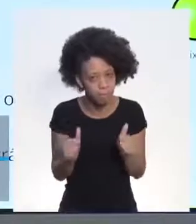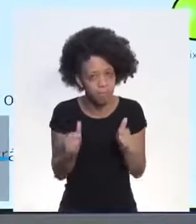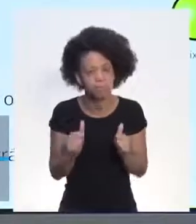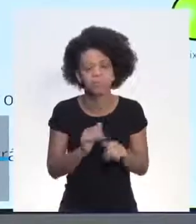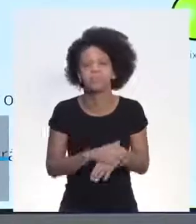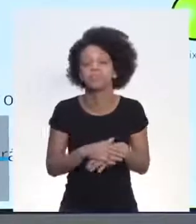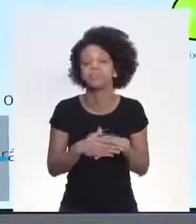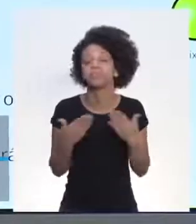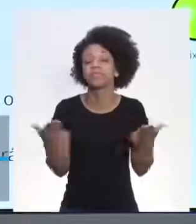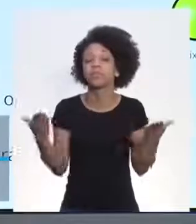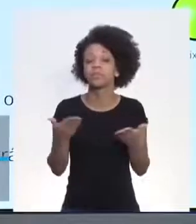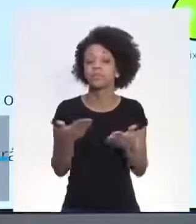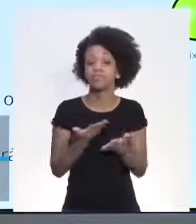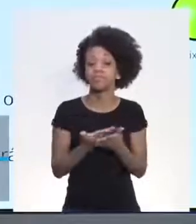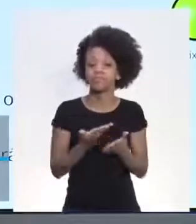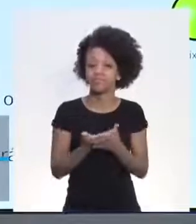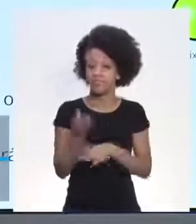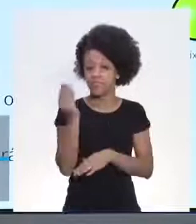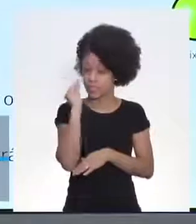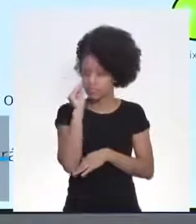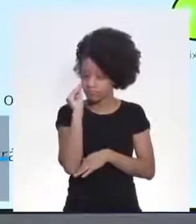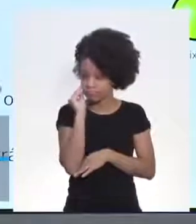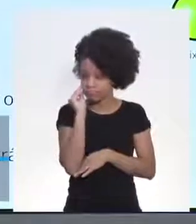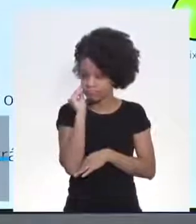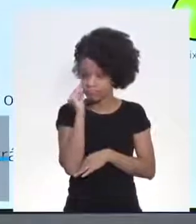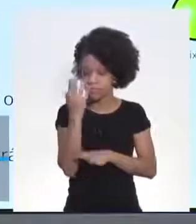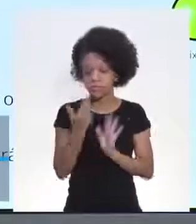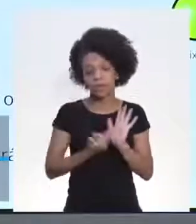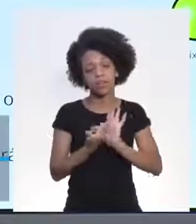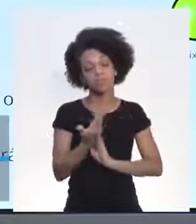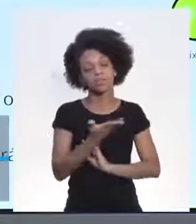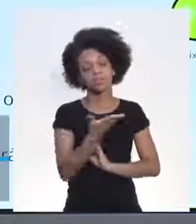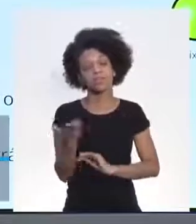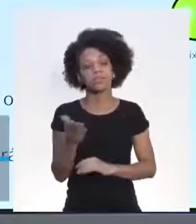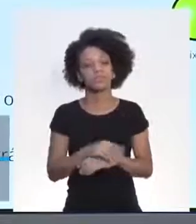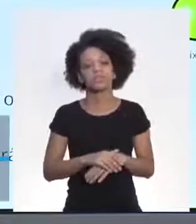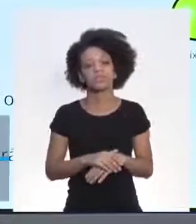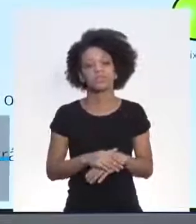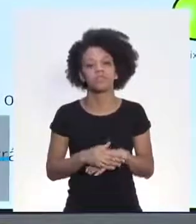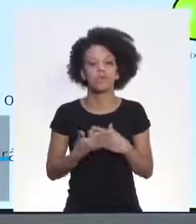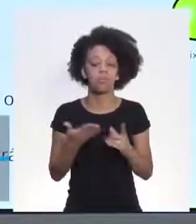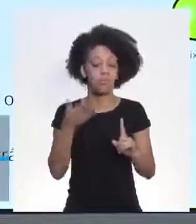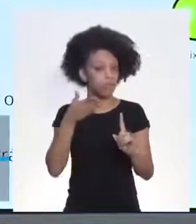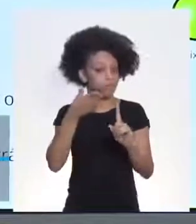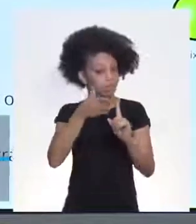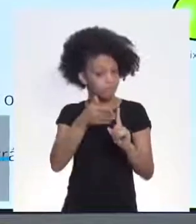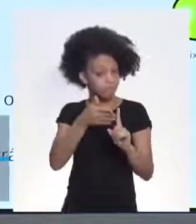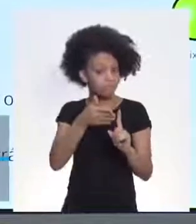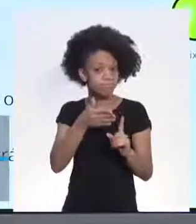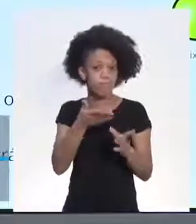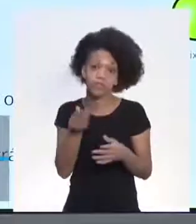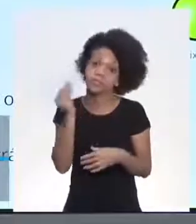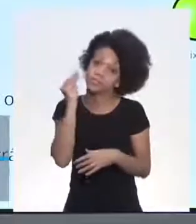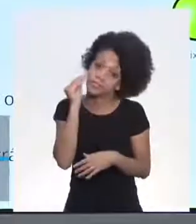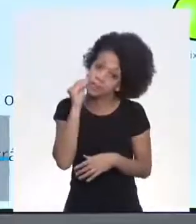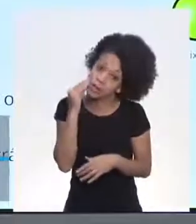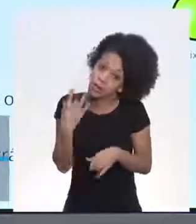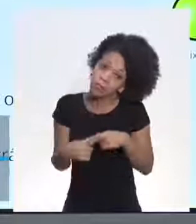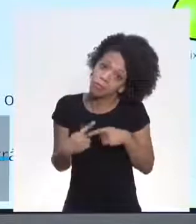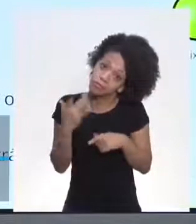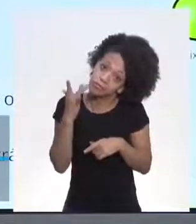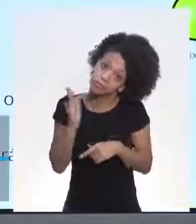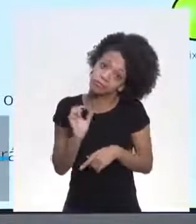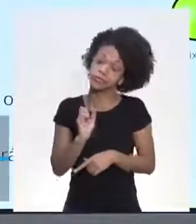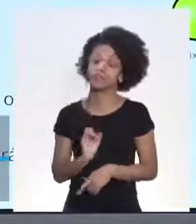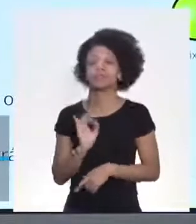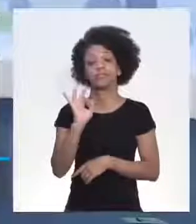Então hoje, para a aula, eu vou tentar representar para vocês uma referência. Já estou falando que eu vou tentar porque eu não tenho certeza se vai